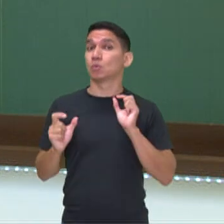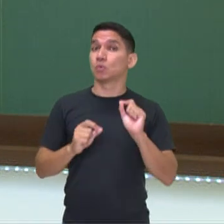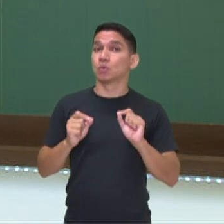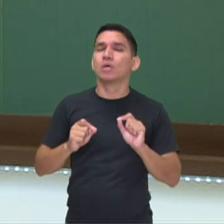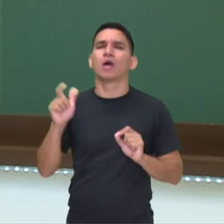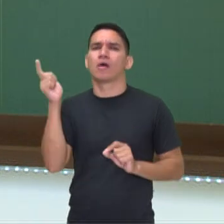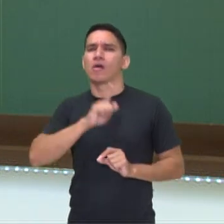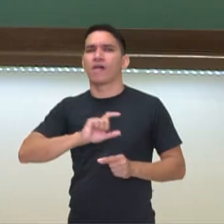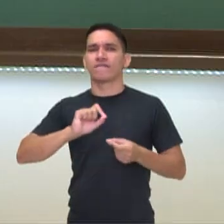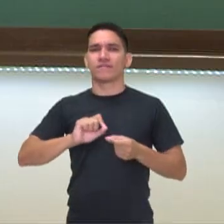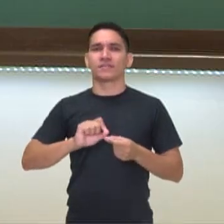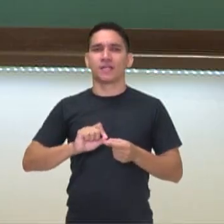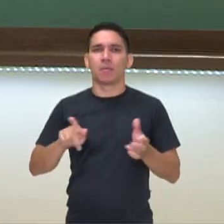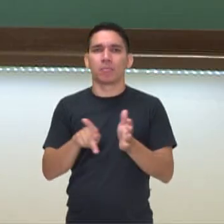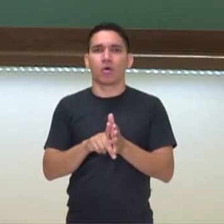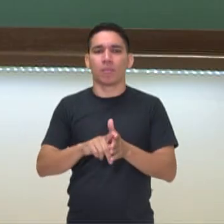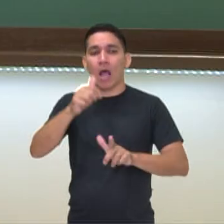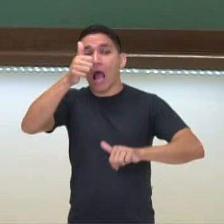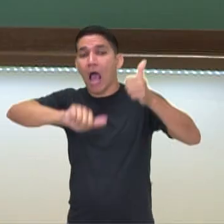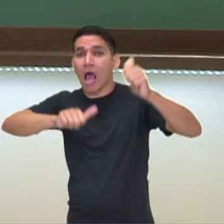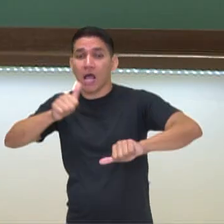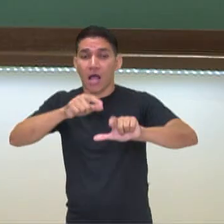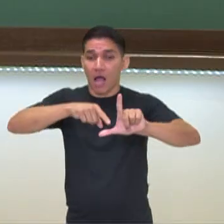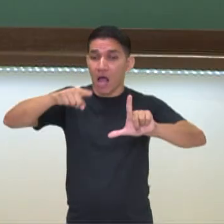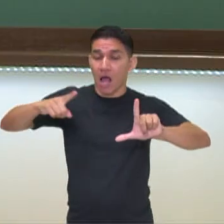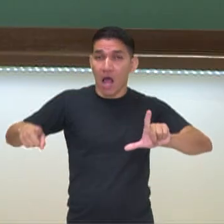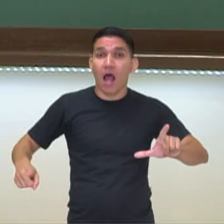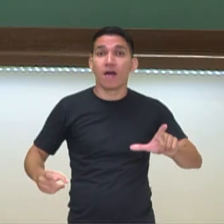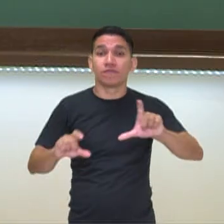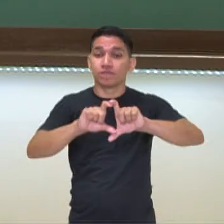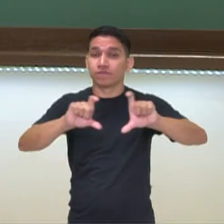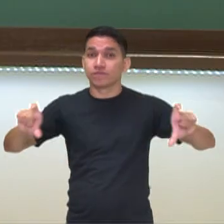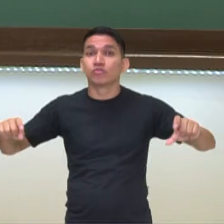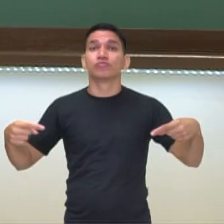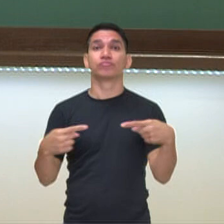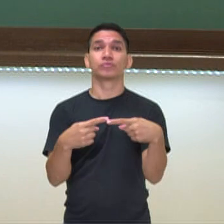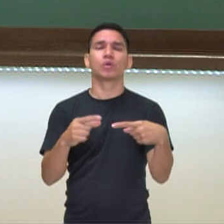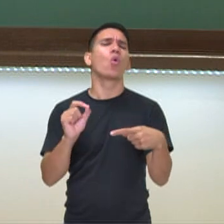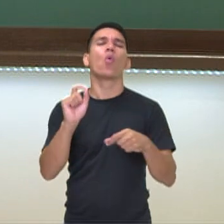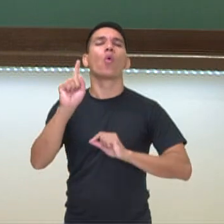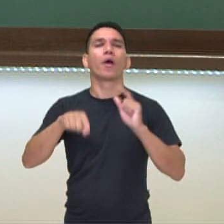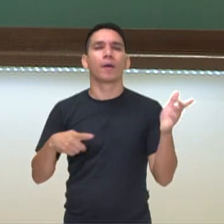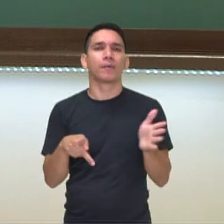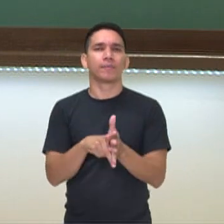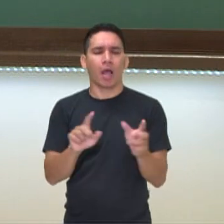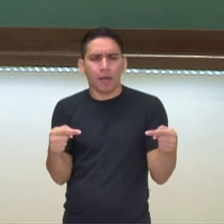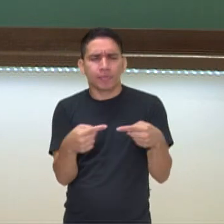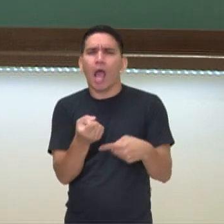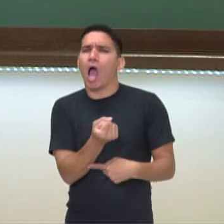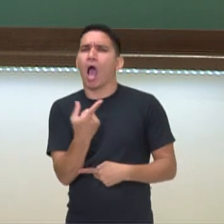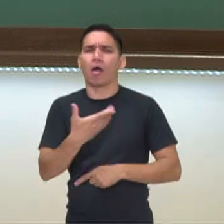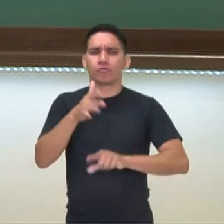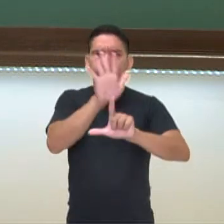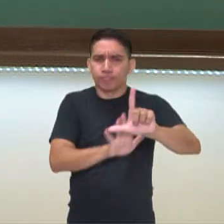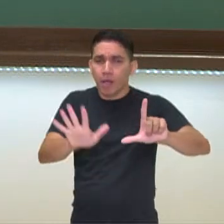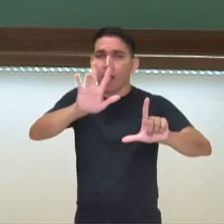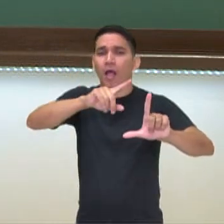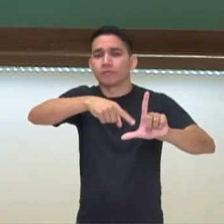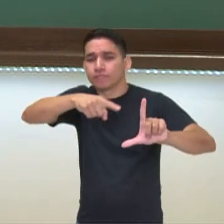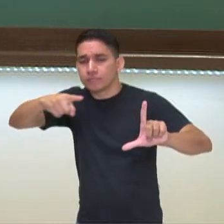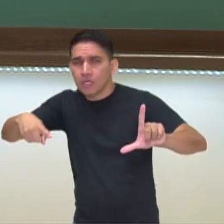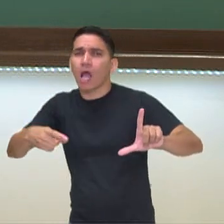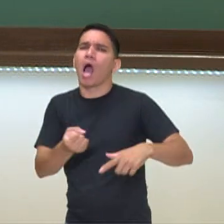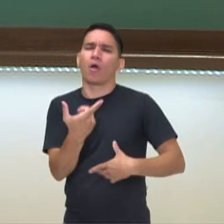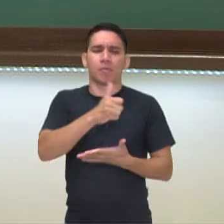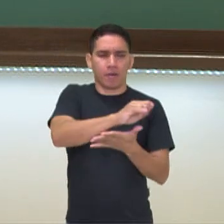da função afim. Isso mesmo, gente. Trabalhamos, né, nesse estudo, alguns gráficos, vimos alguns